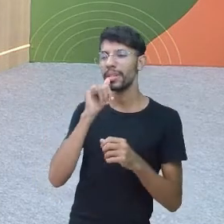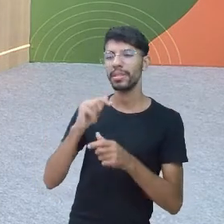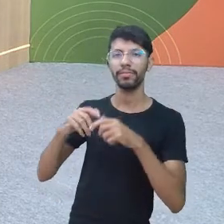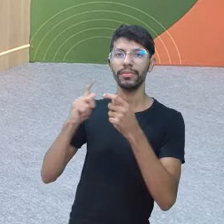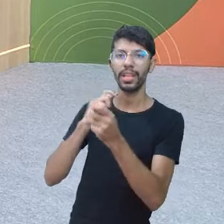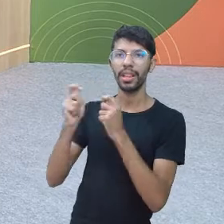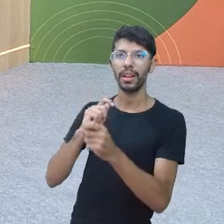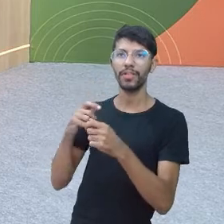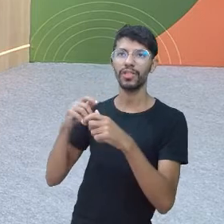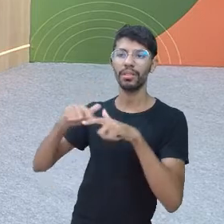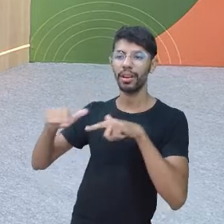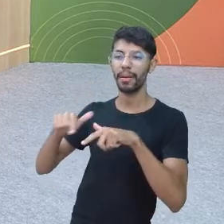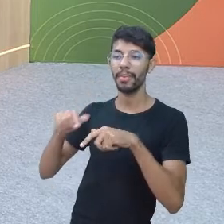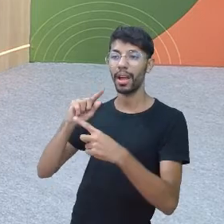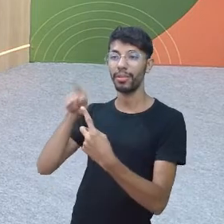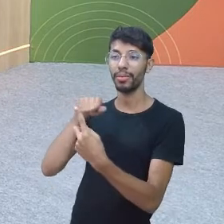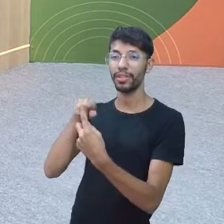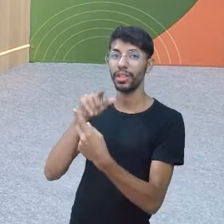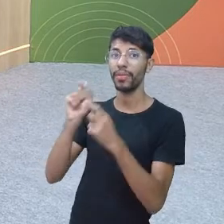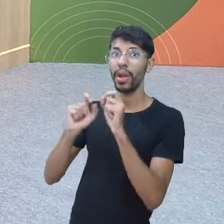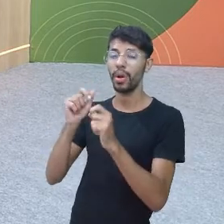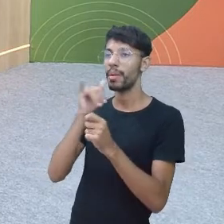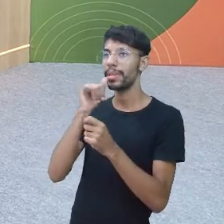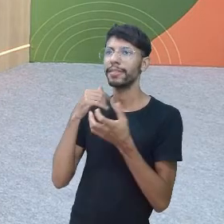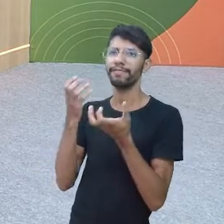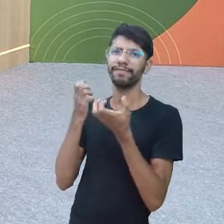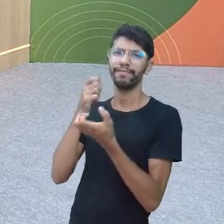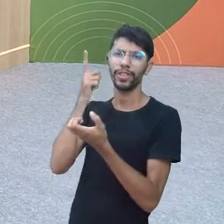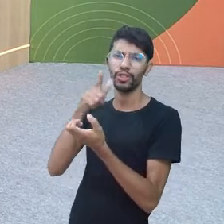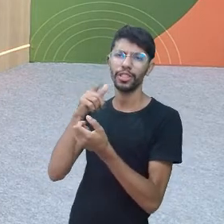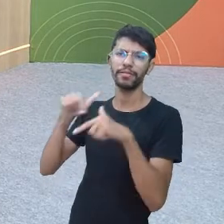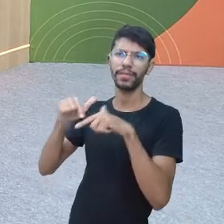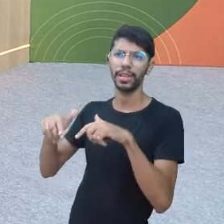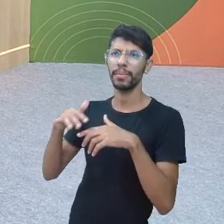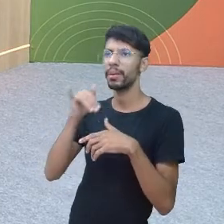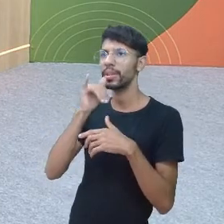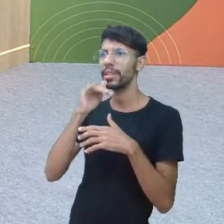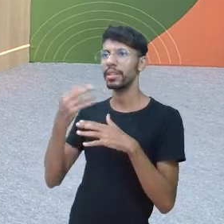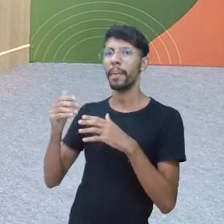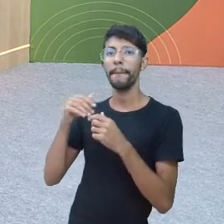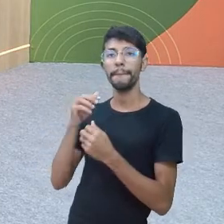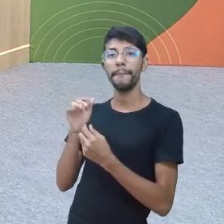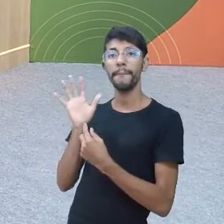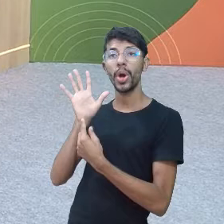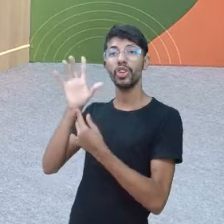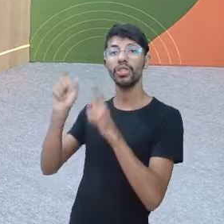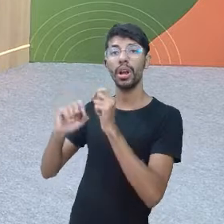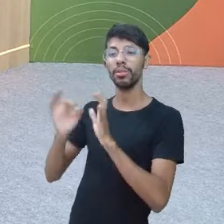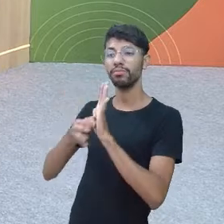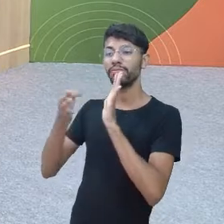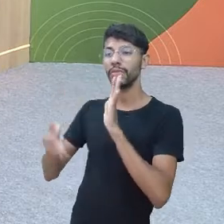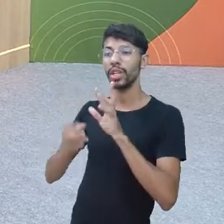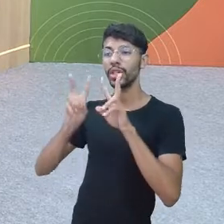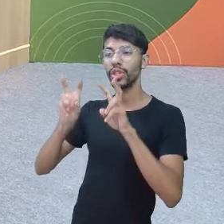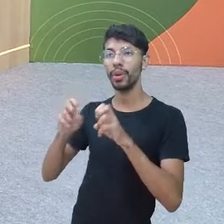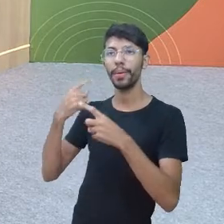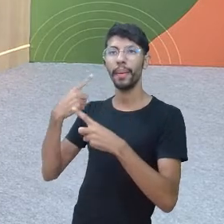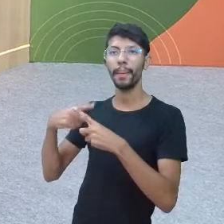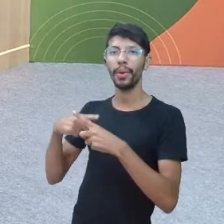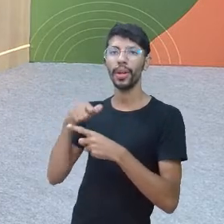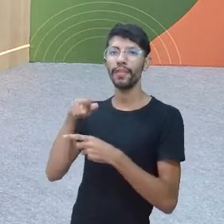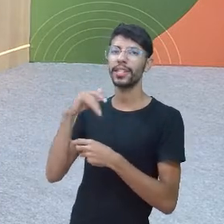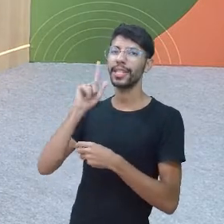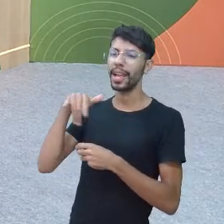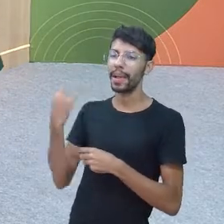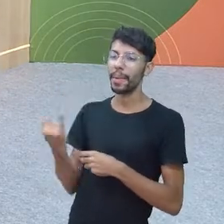se vender no sentido de que precisa dar os seus argumentos de por que você é necessário para aquela empresa. Então, vamos